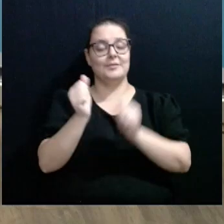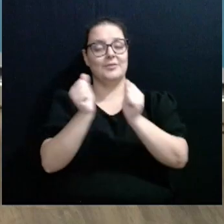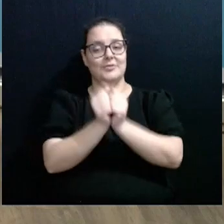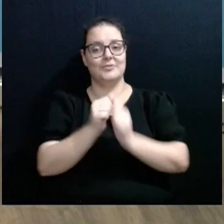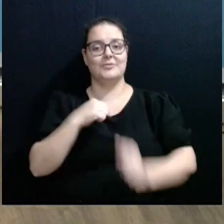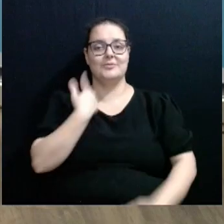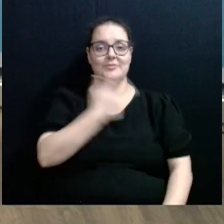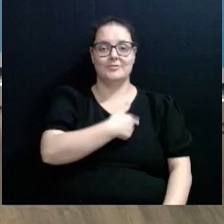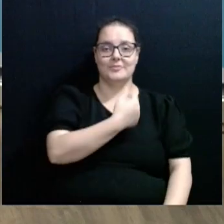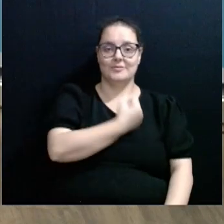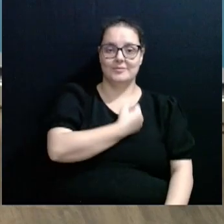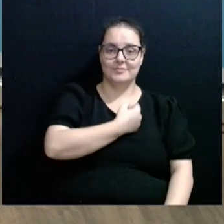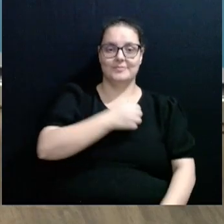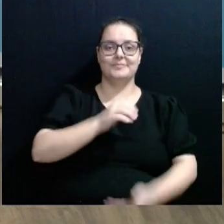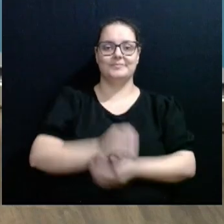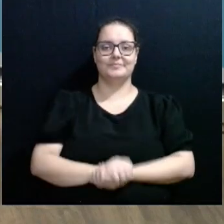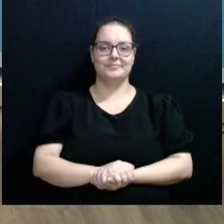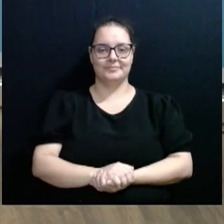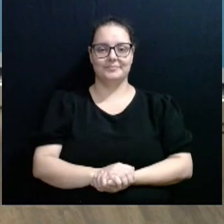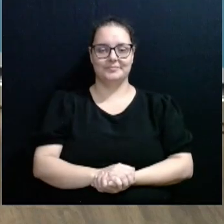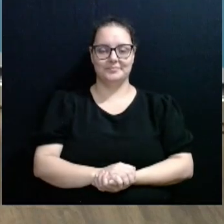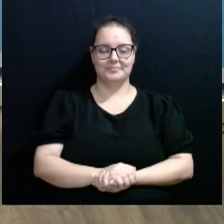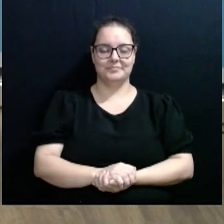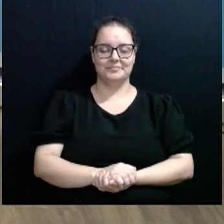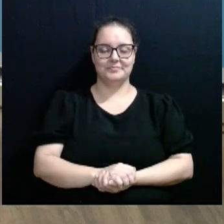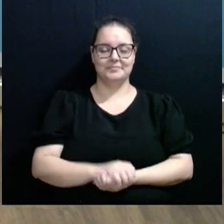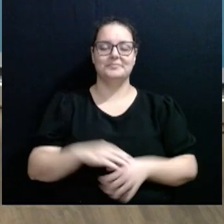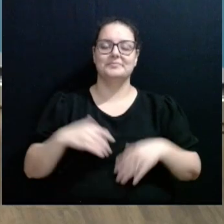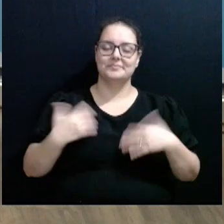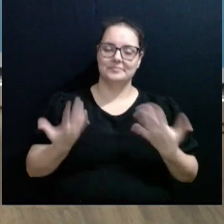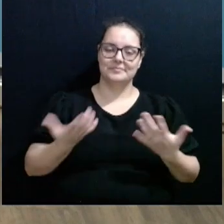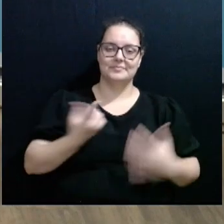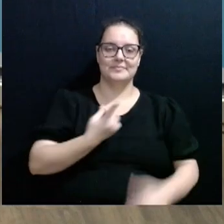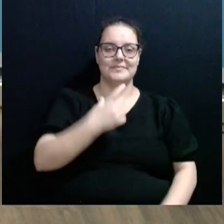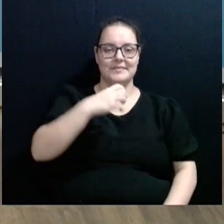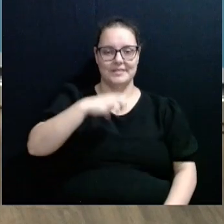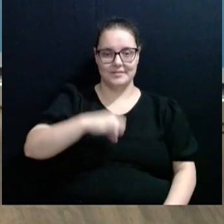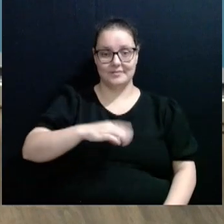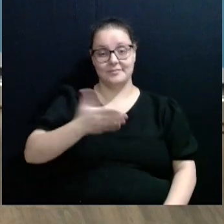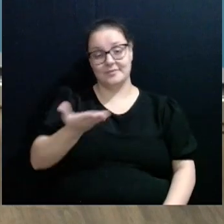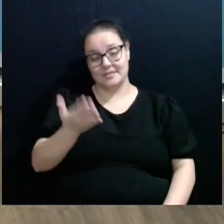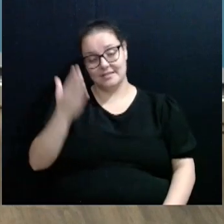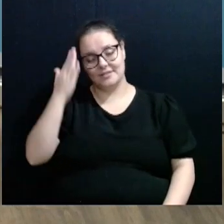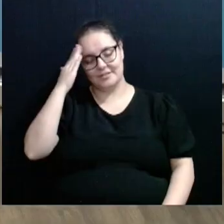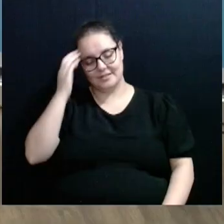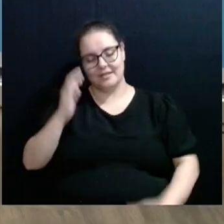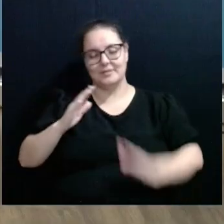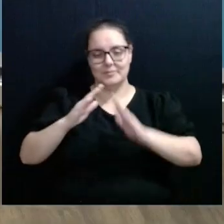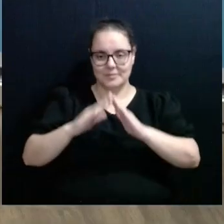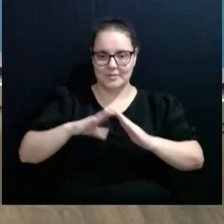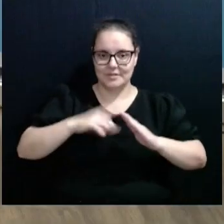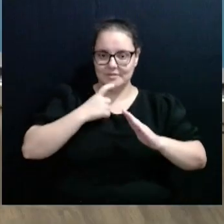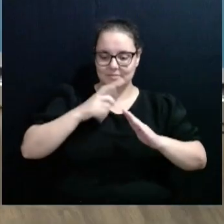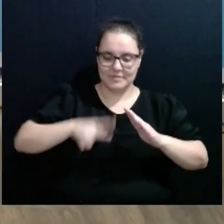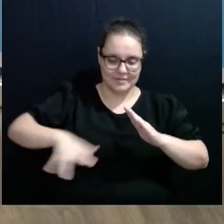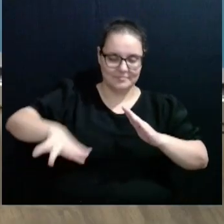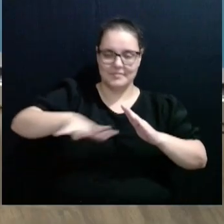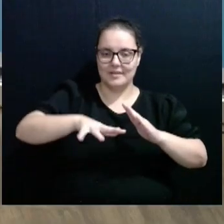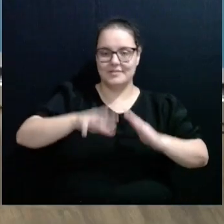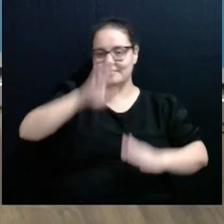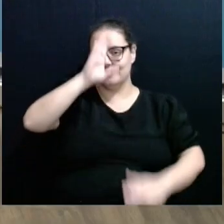mensagem para o nosso número do WhatsApp, 19 é o nosso DDD. Para você que é de Campinas e região, pode ir